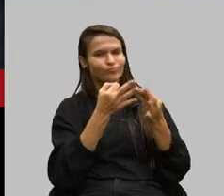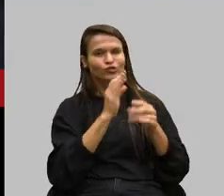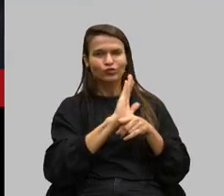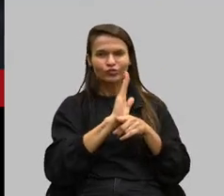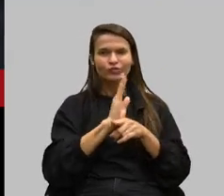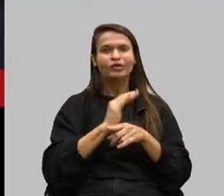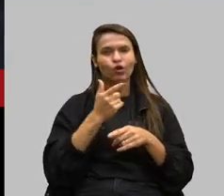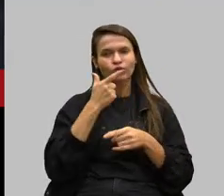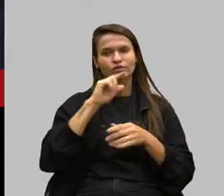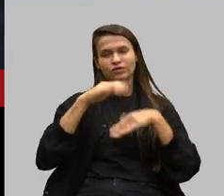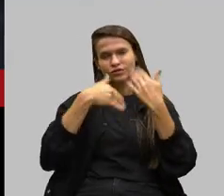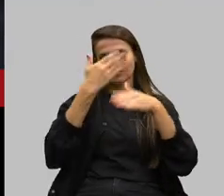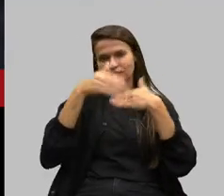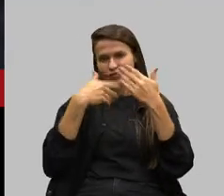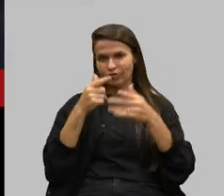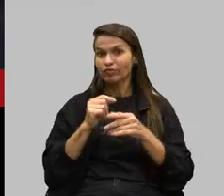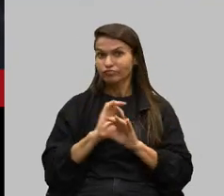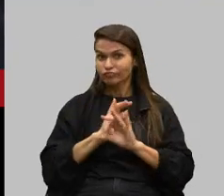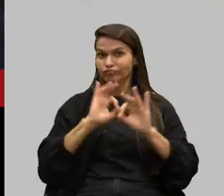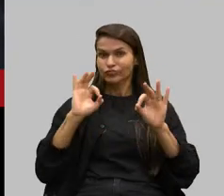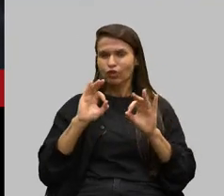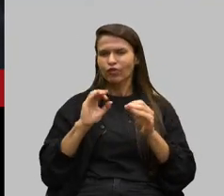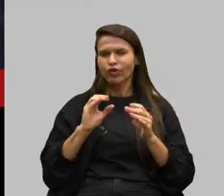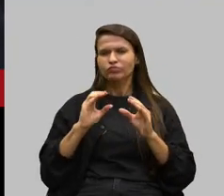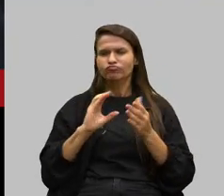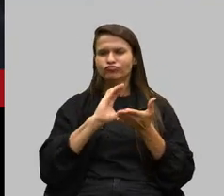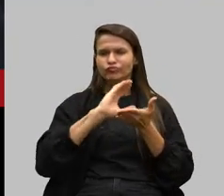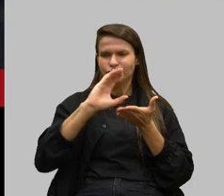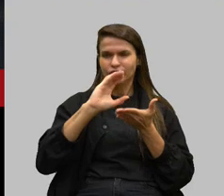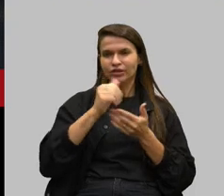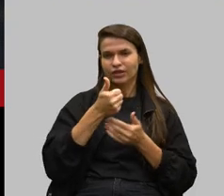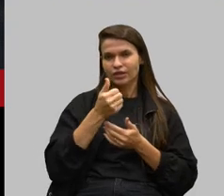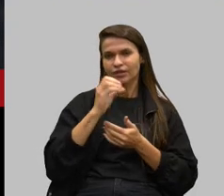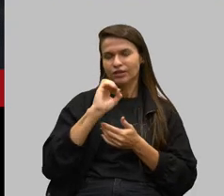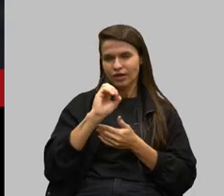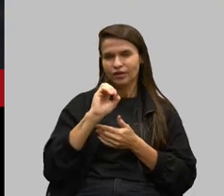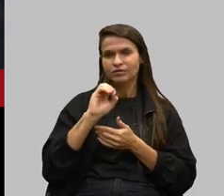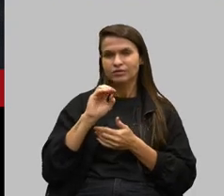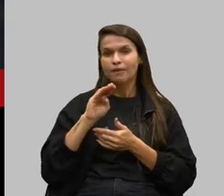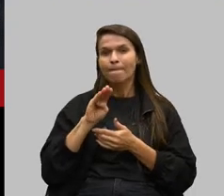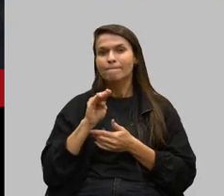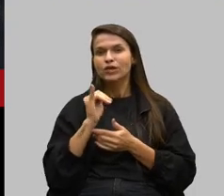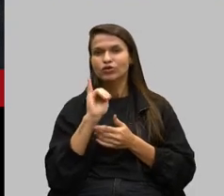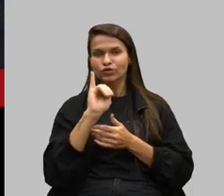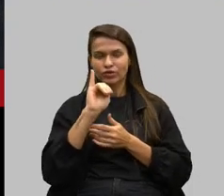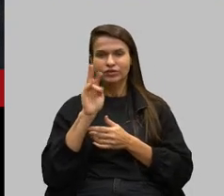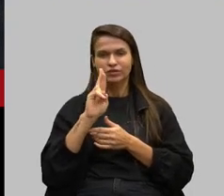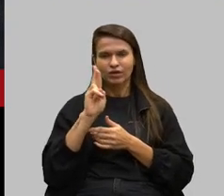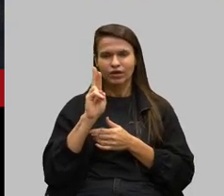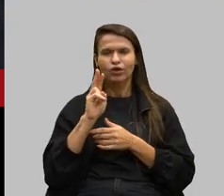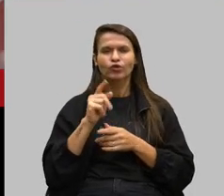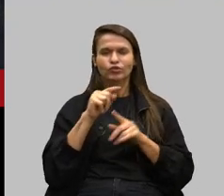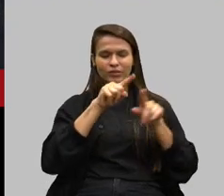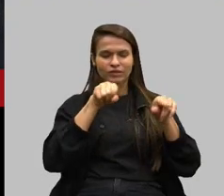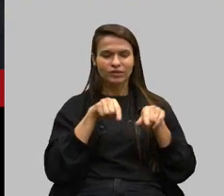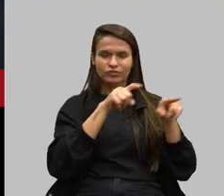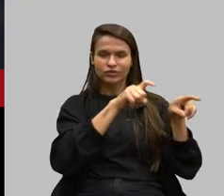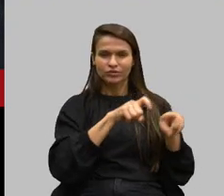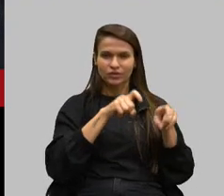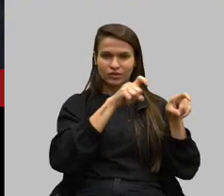fenomenal e que foi investido quase R 10 milhões deais nessas salas no interior do Estado de Minas